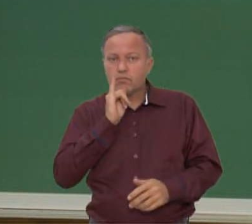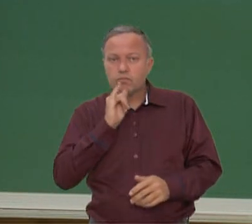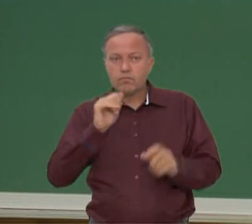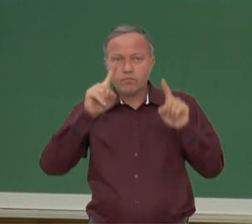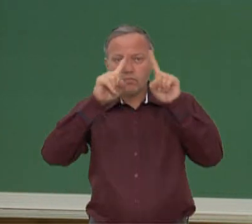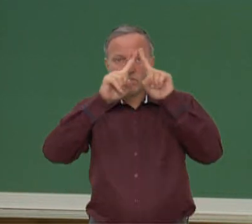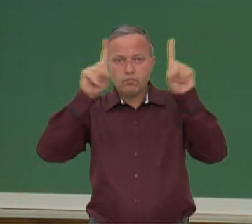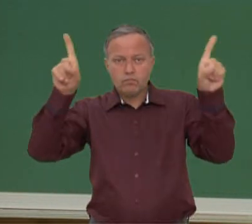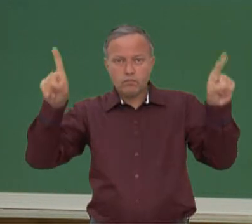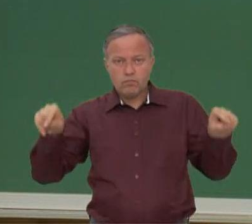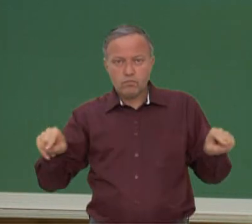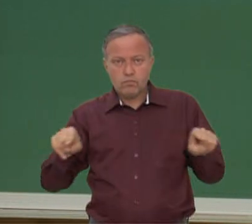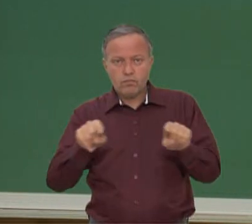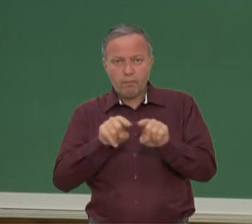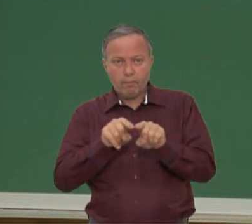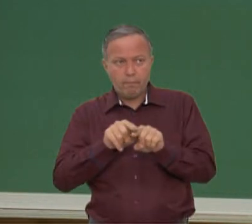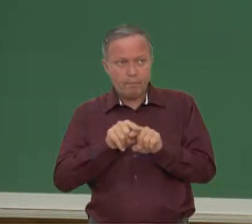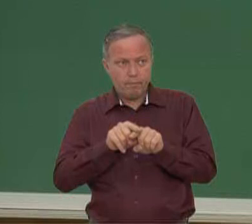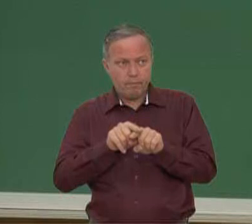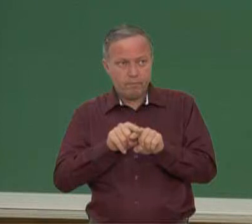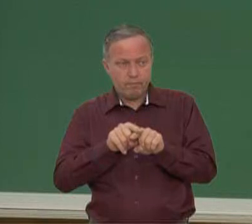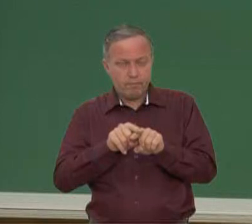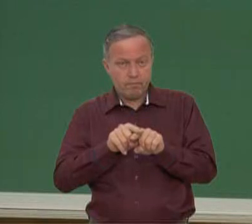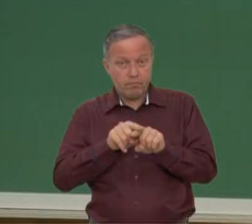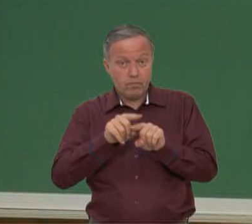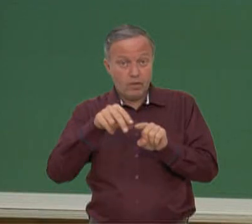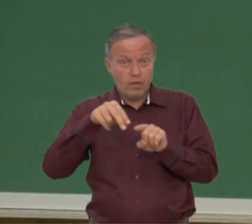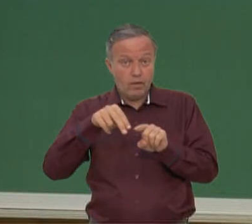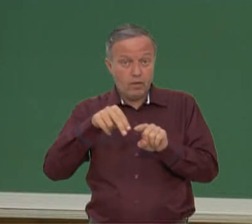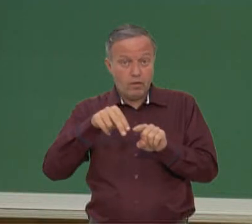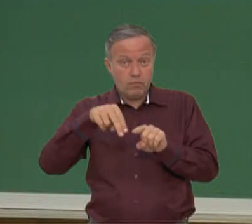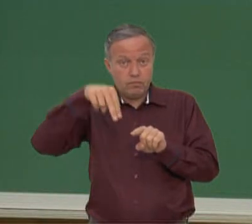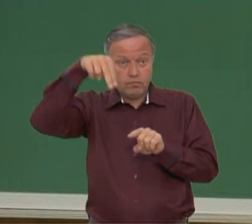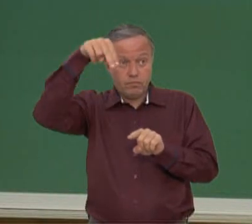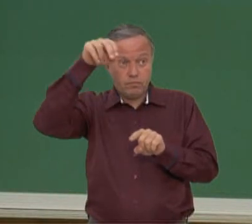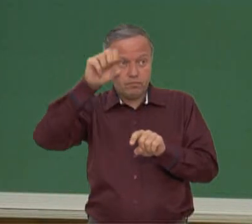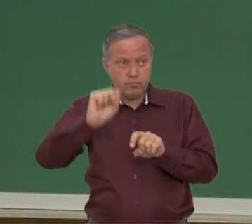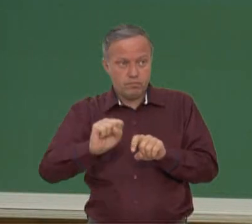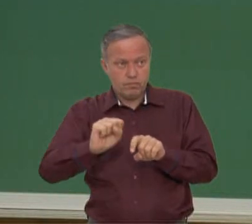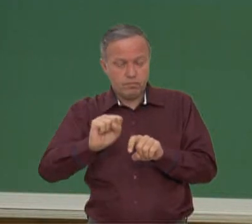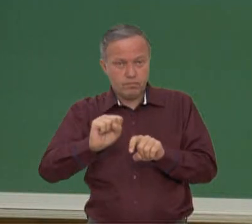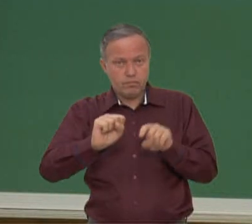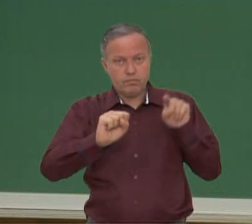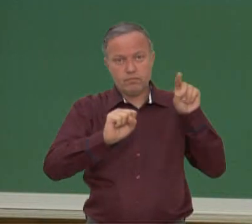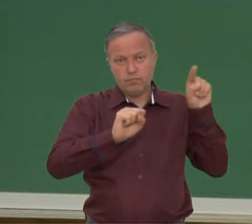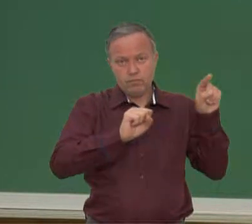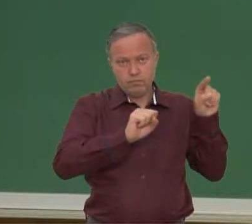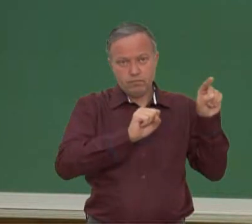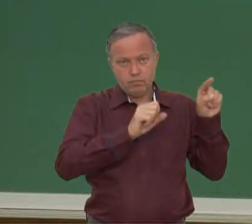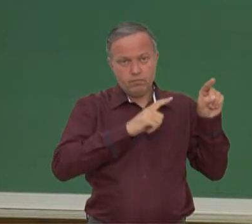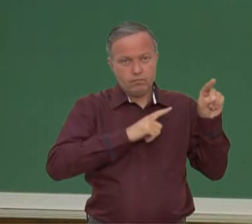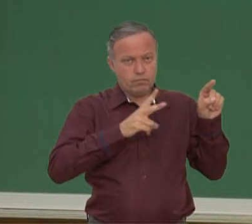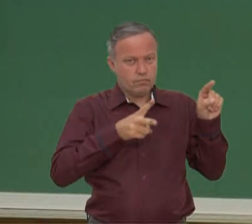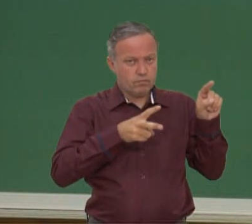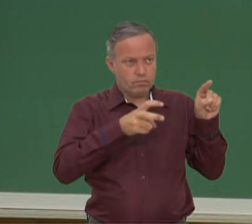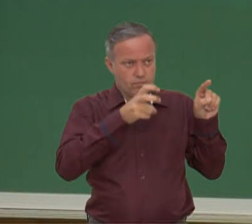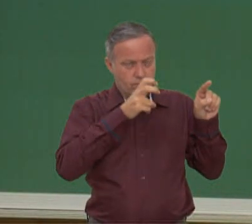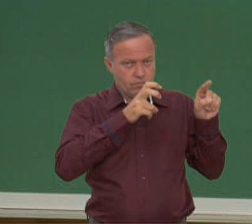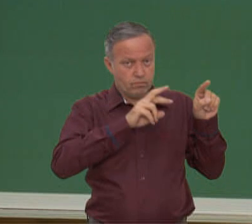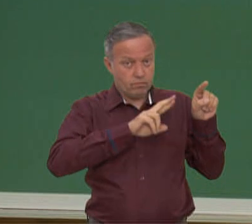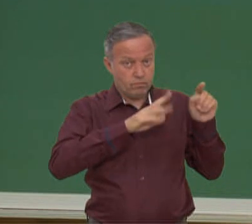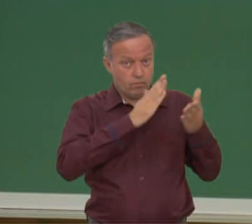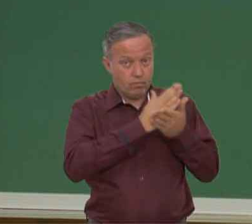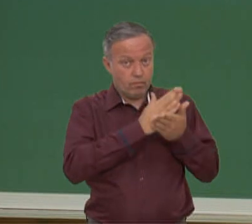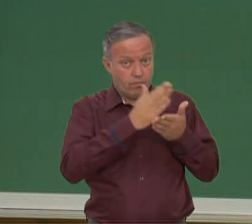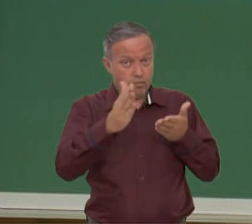em norte e sul e as áreas de influência. Então, nós temos lá, nós podemos perceber com essa divisão norte